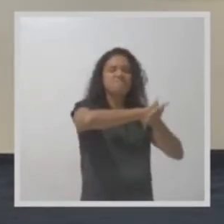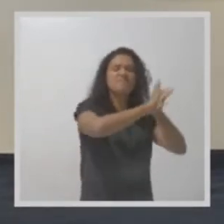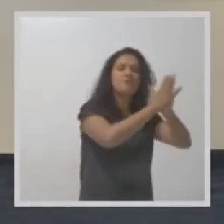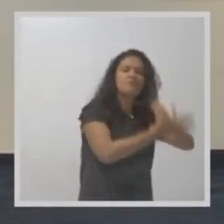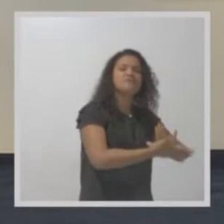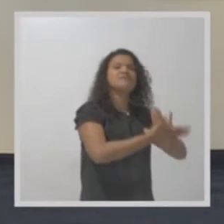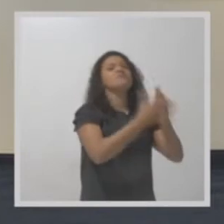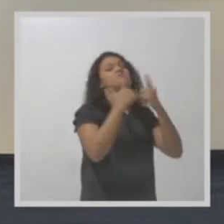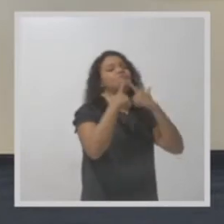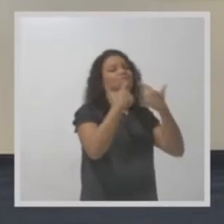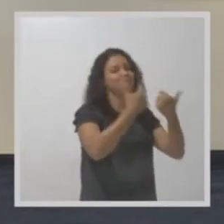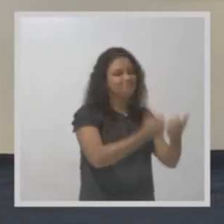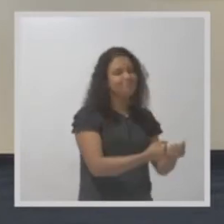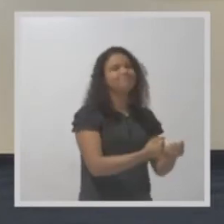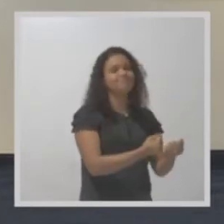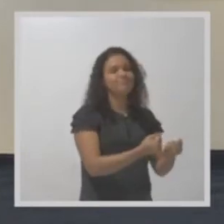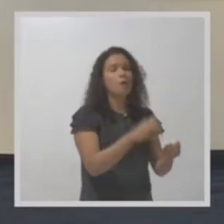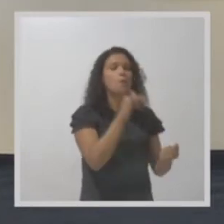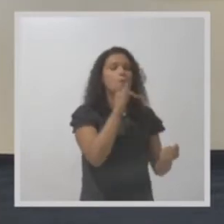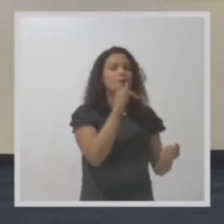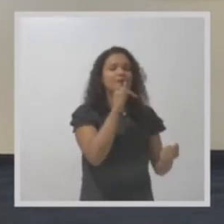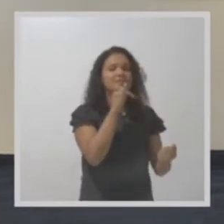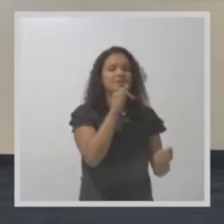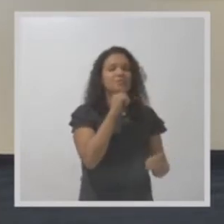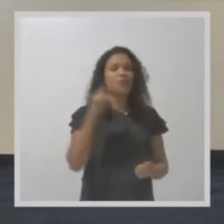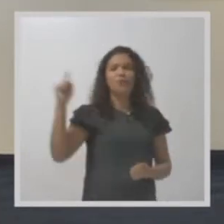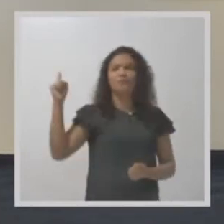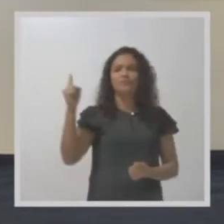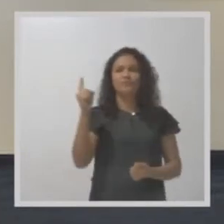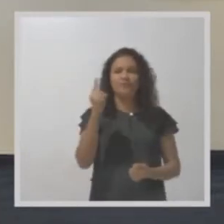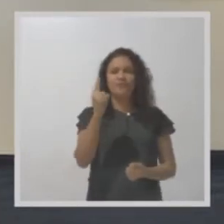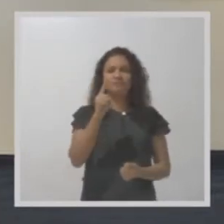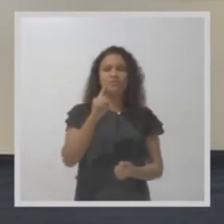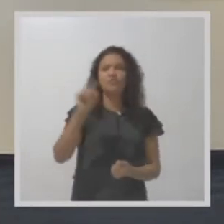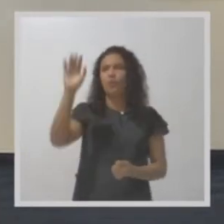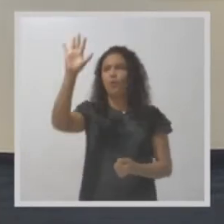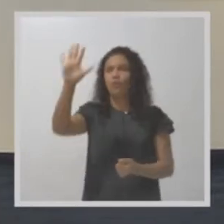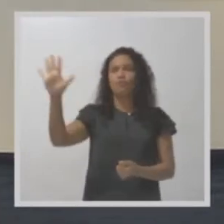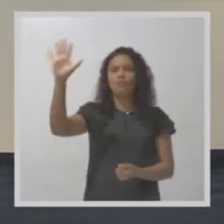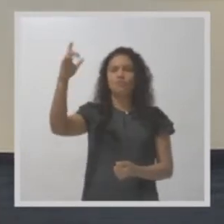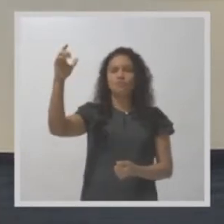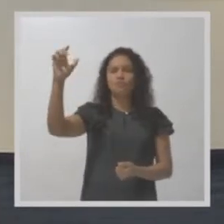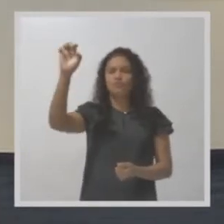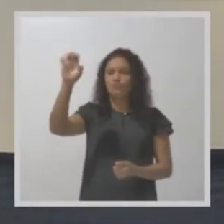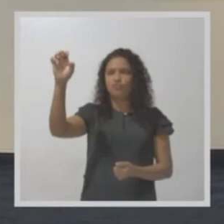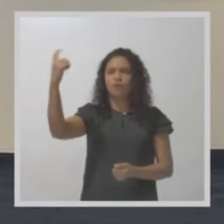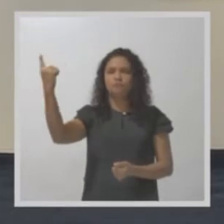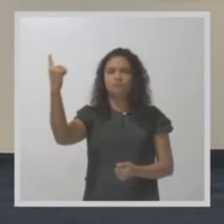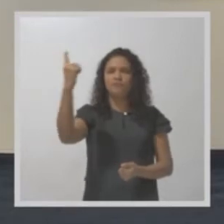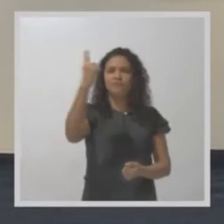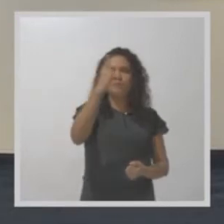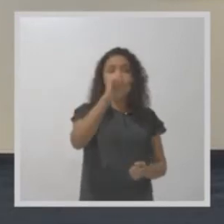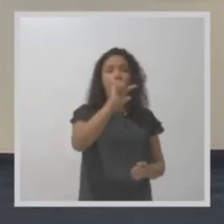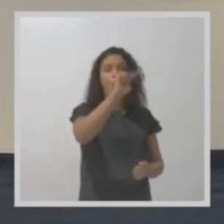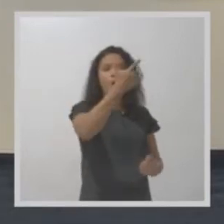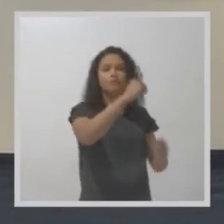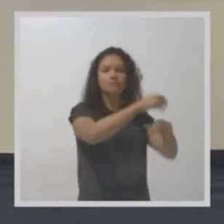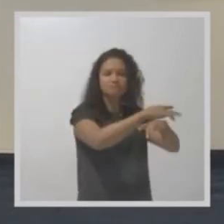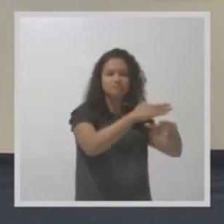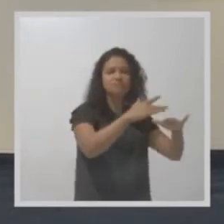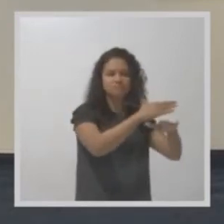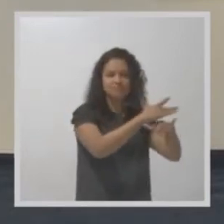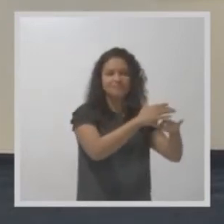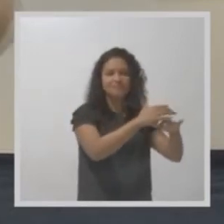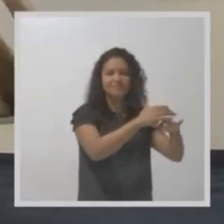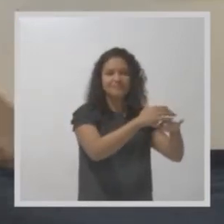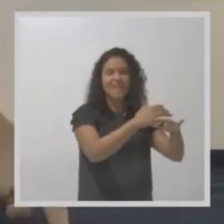ou que vem de um outro estado, quando ele chega naquela nova cidade, como ele tem marcas da sua fala que